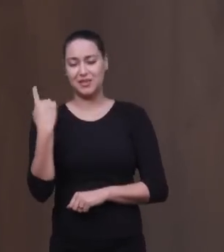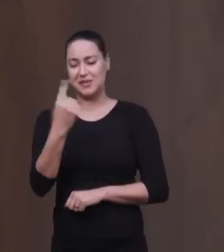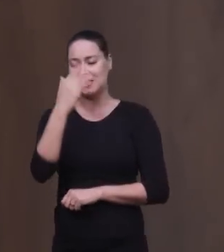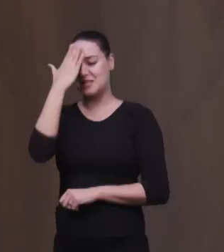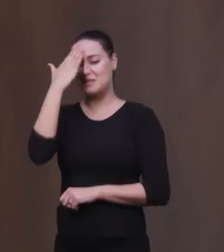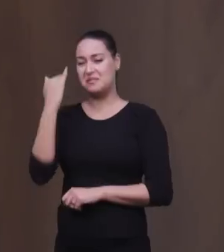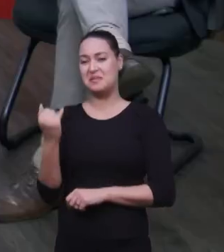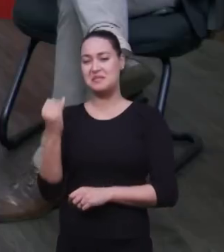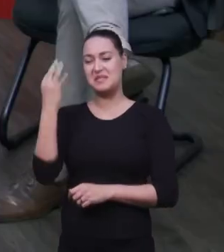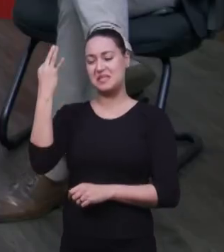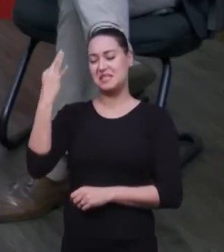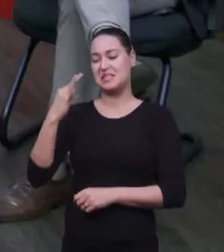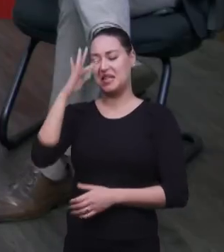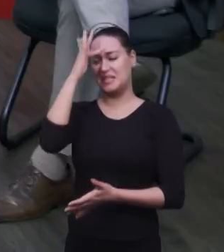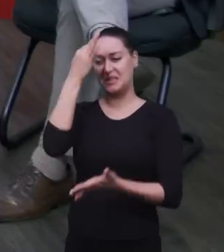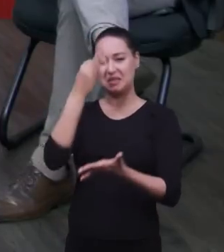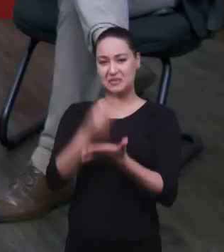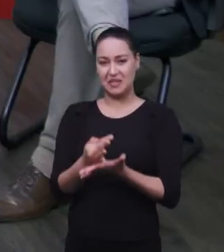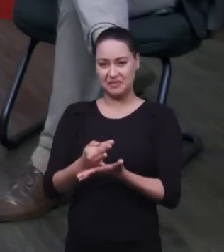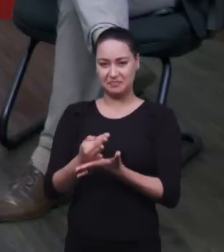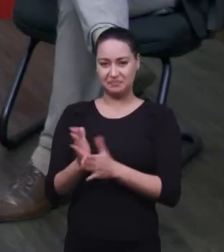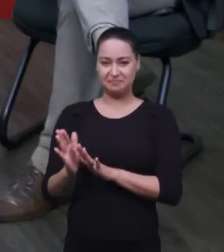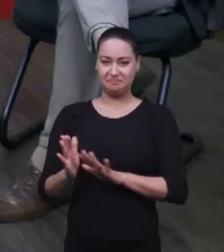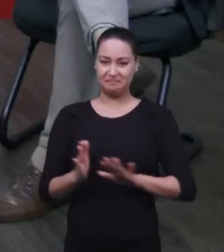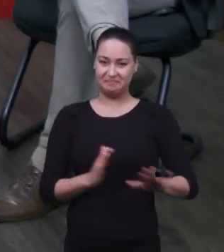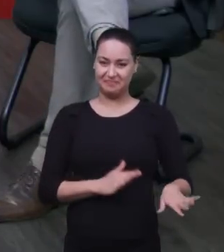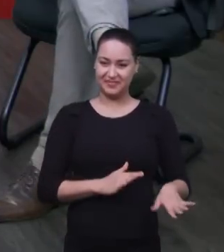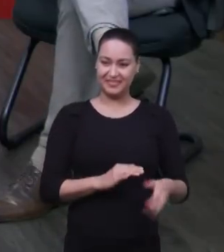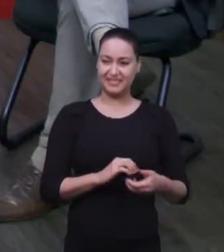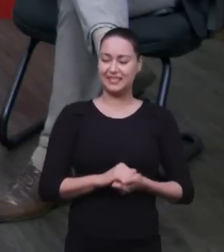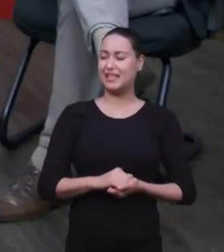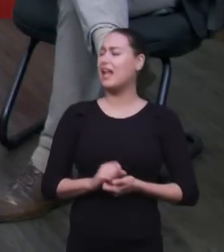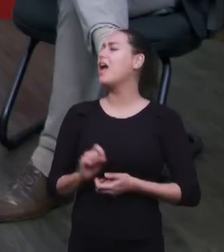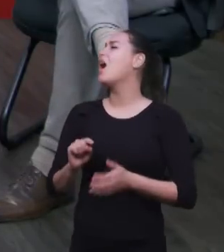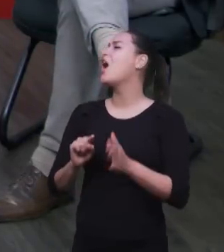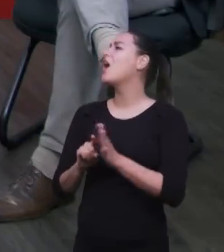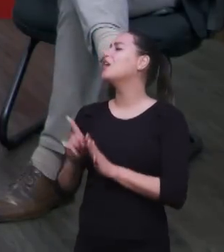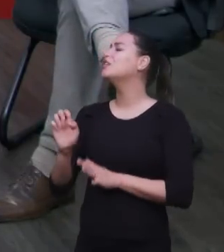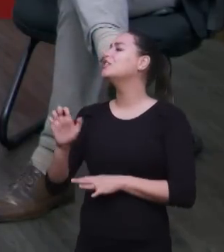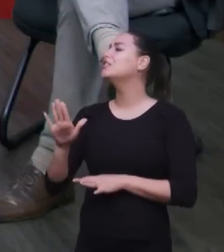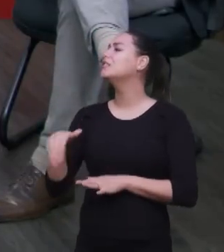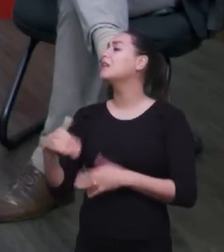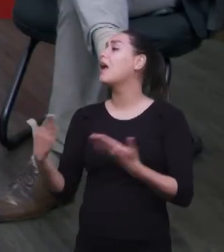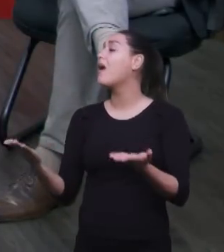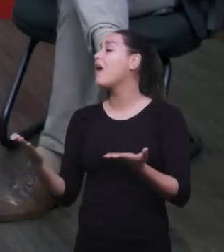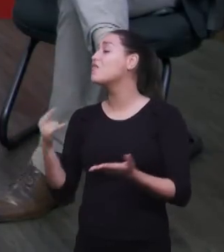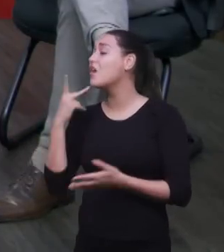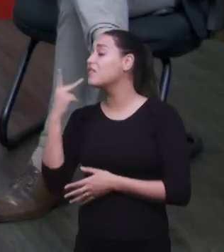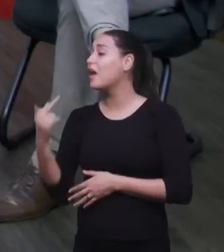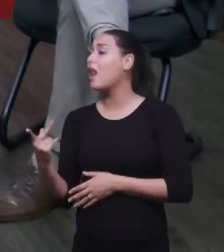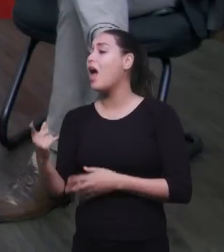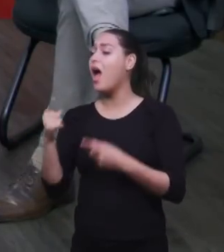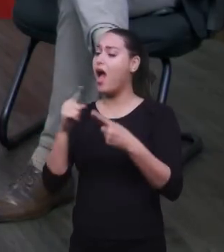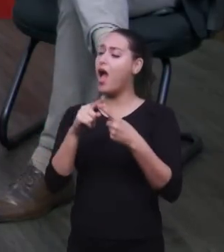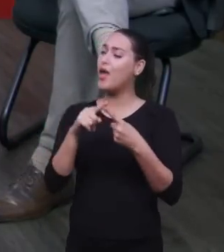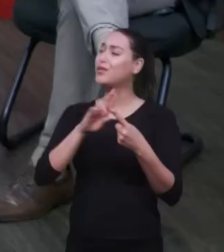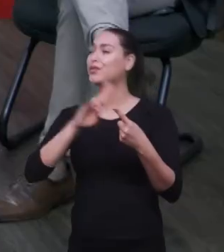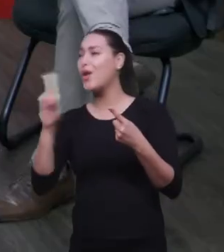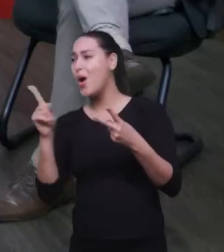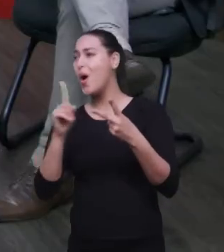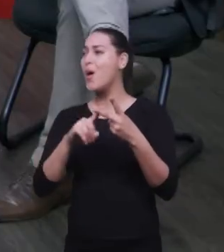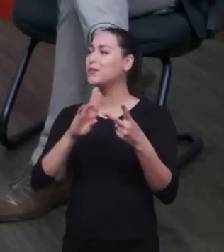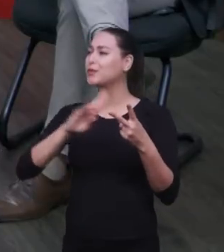fé. Glória a Jesus. Louvado seja o nome do Senhor. Vamos lá, Andréia. Vamos lá. Quem vai ser o próximo? Vai falar o